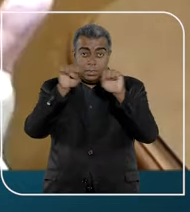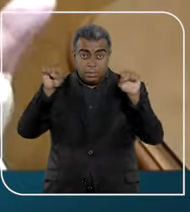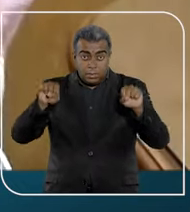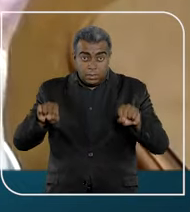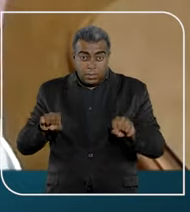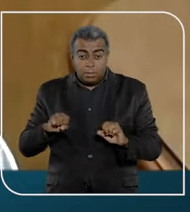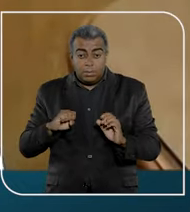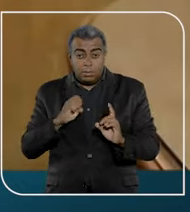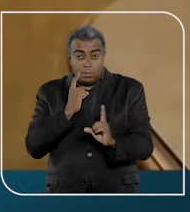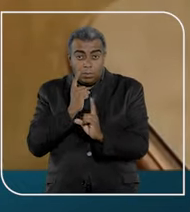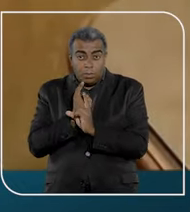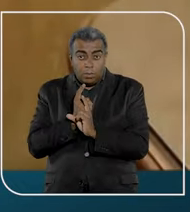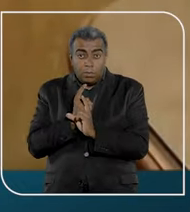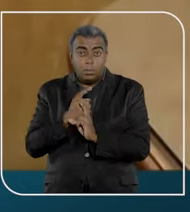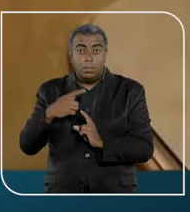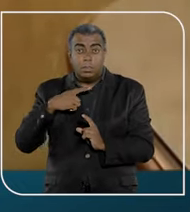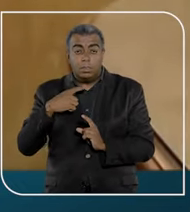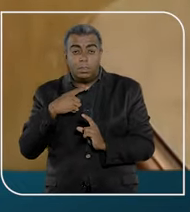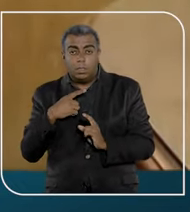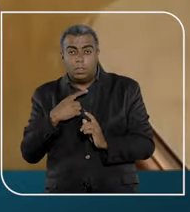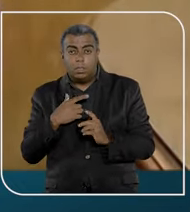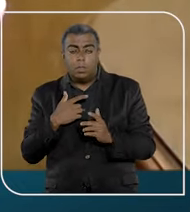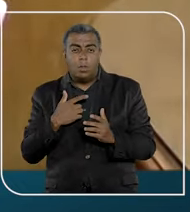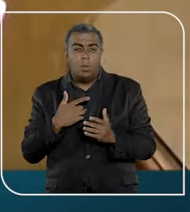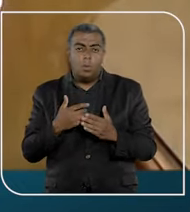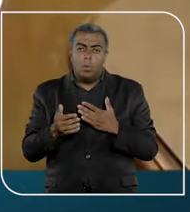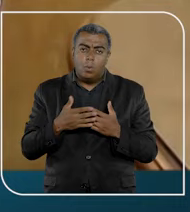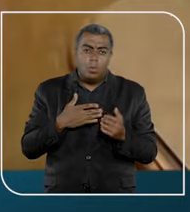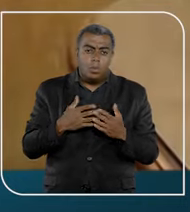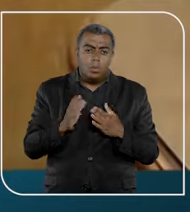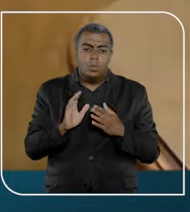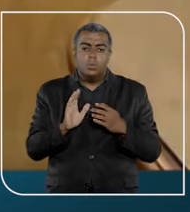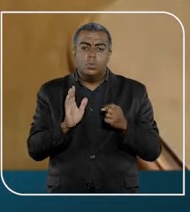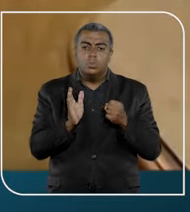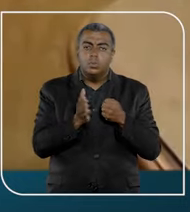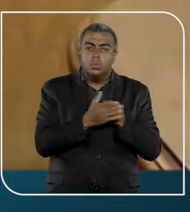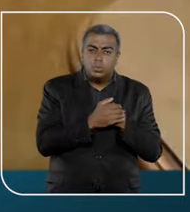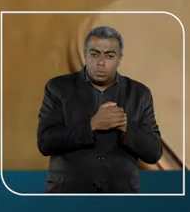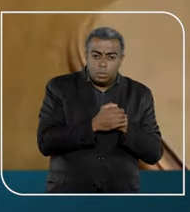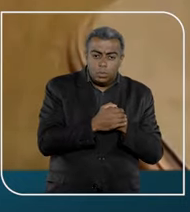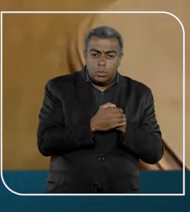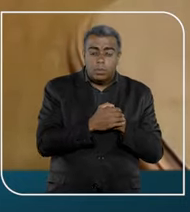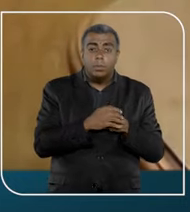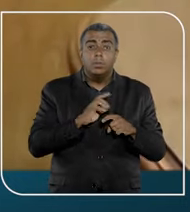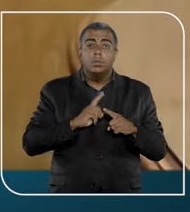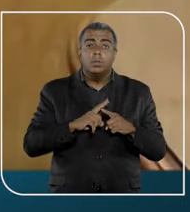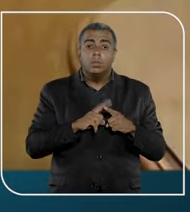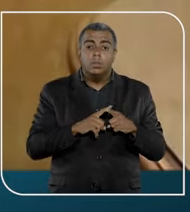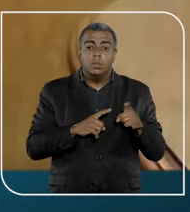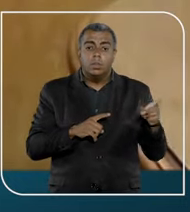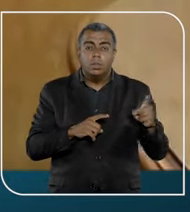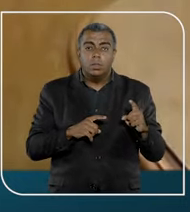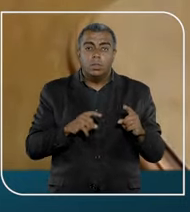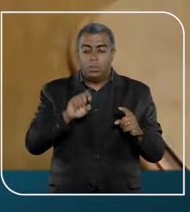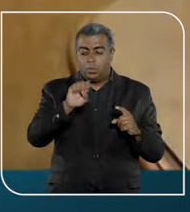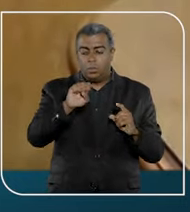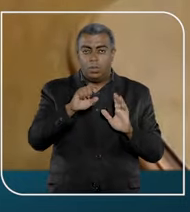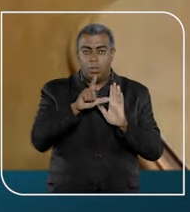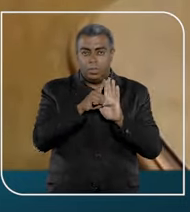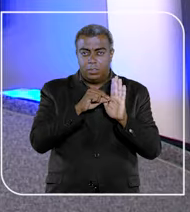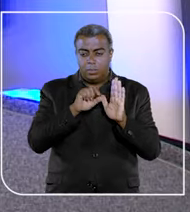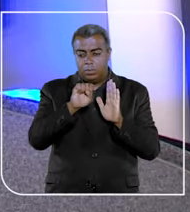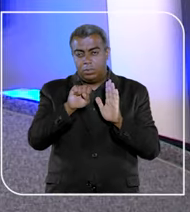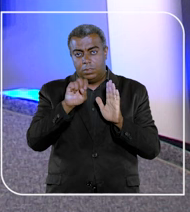Então, procure no seu sistema operacional se existe uma ferramenta para esconder a